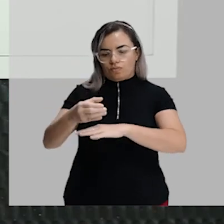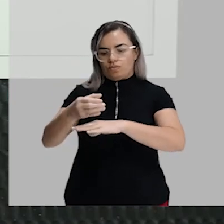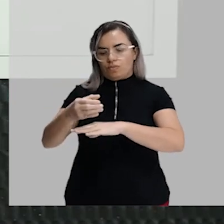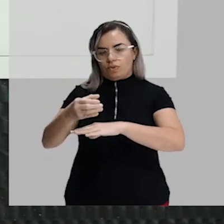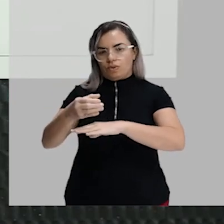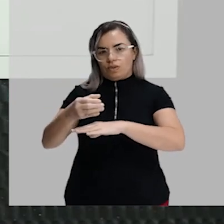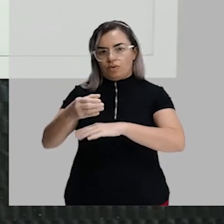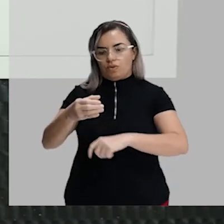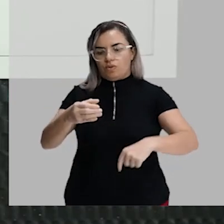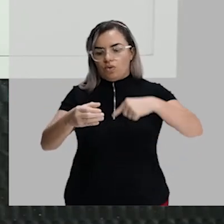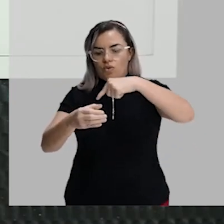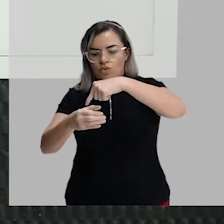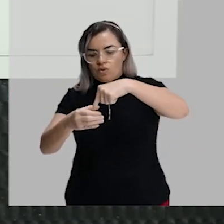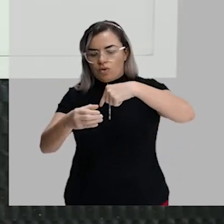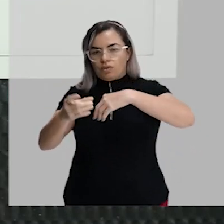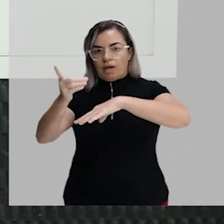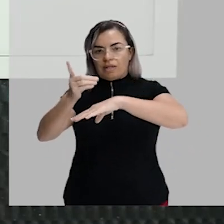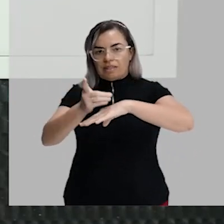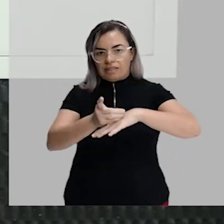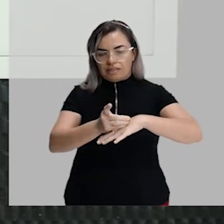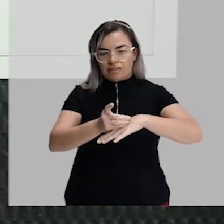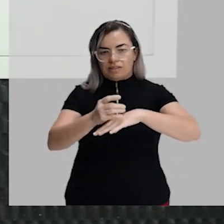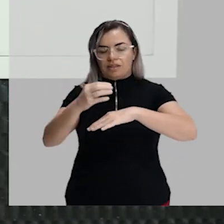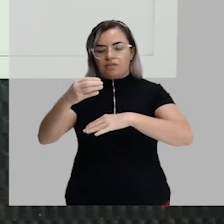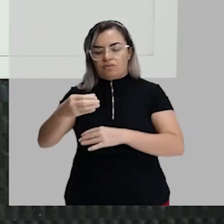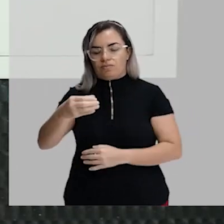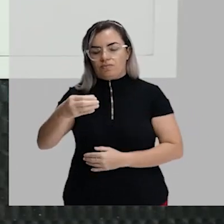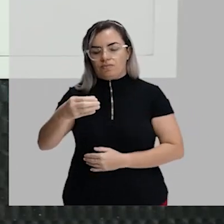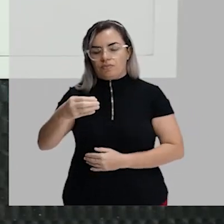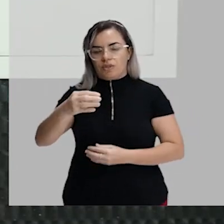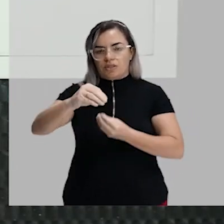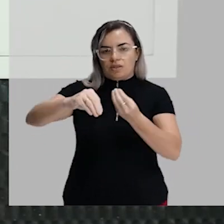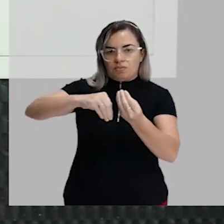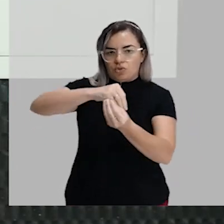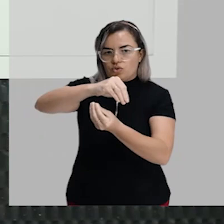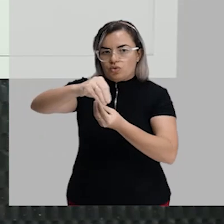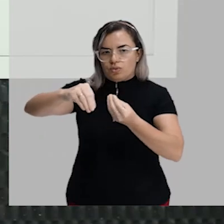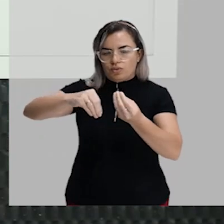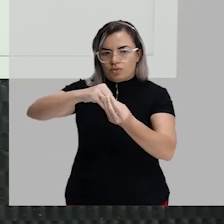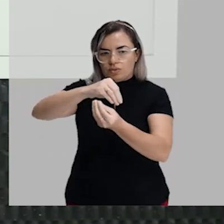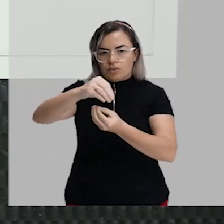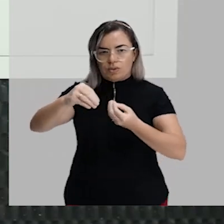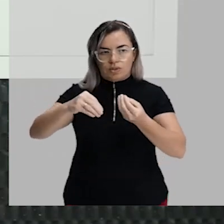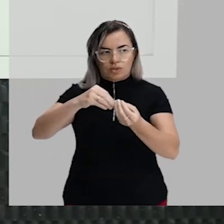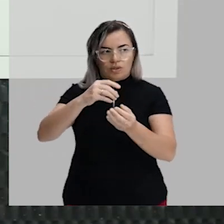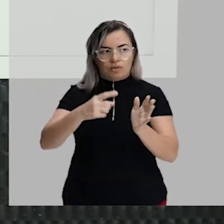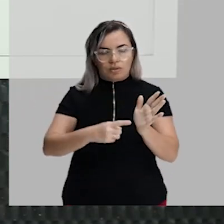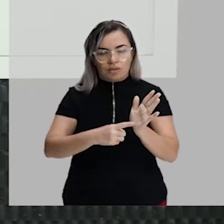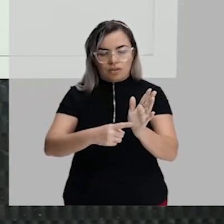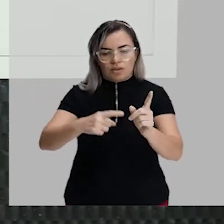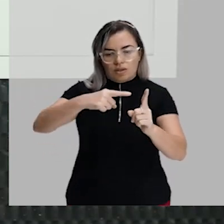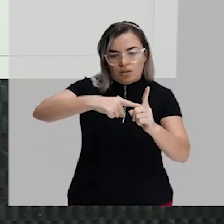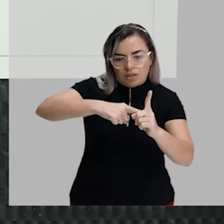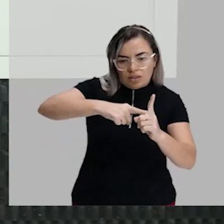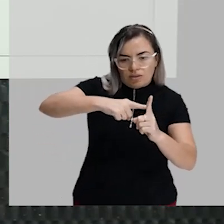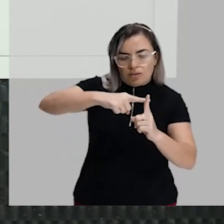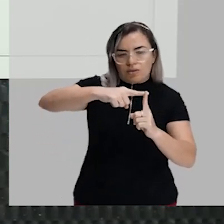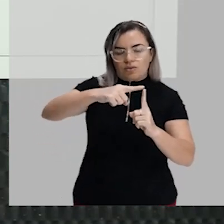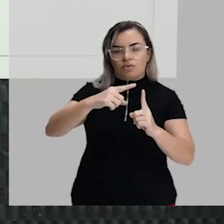densidade. Então é o seguinte, ele diz que essa mistura aqui apresenta uma temperatura de 0 graus